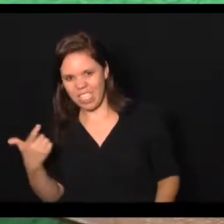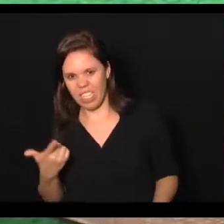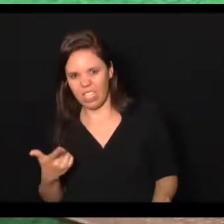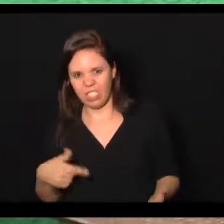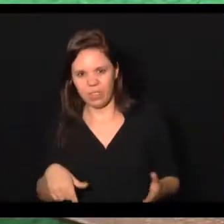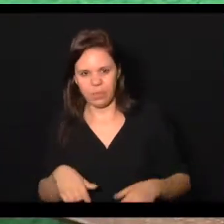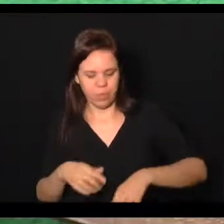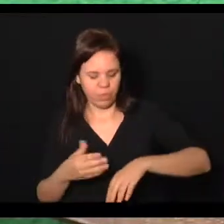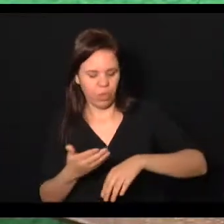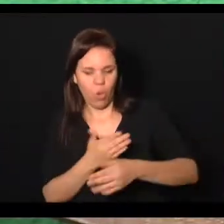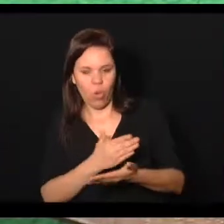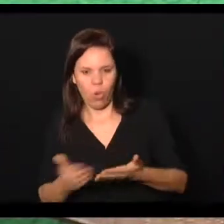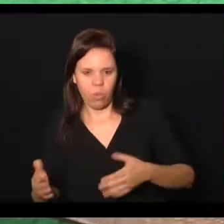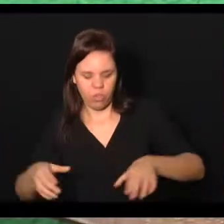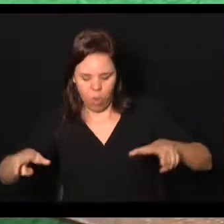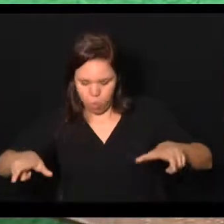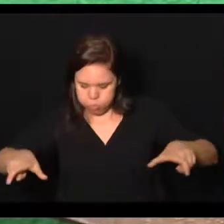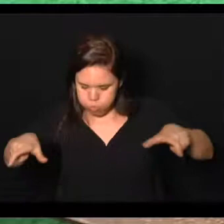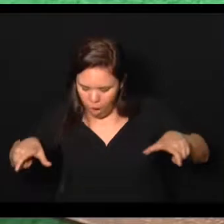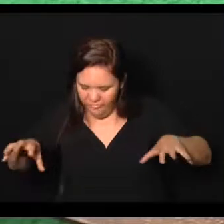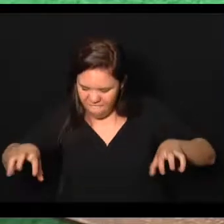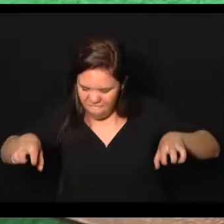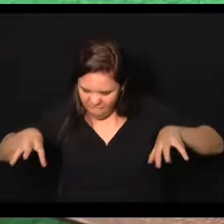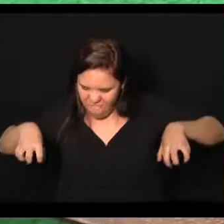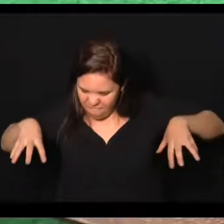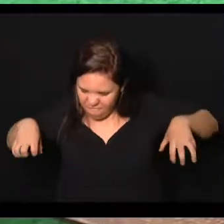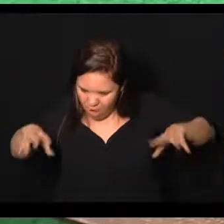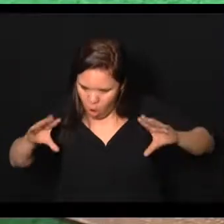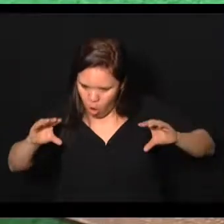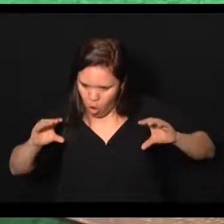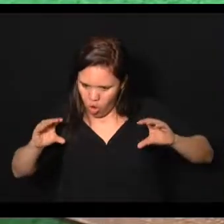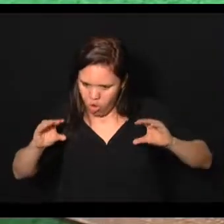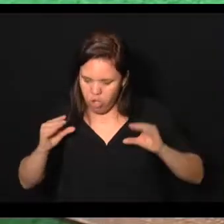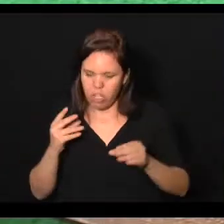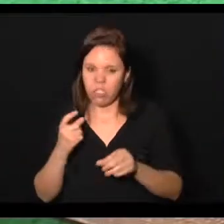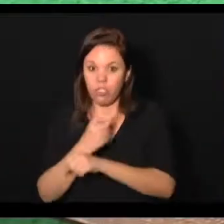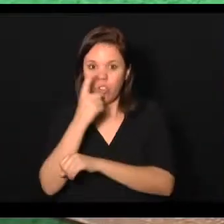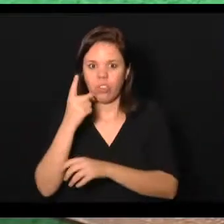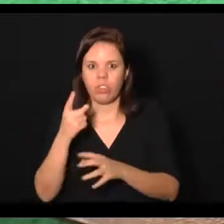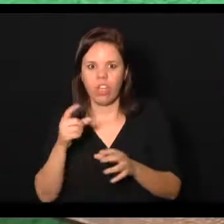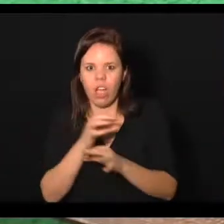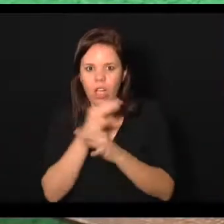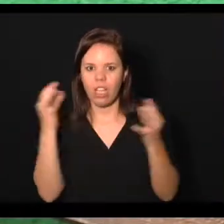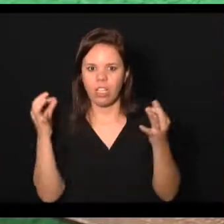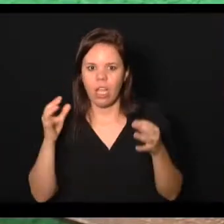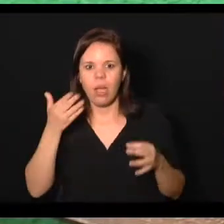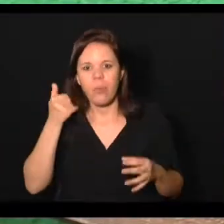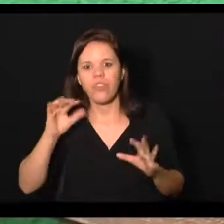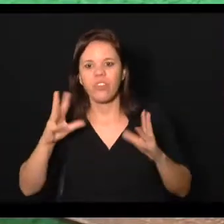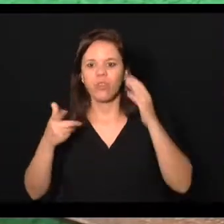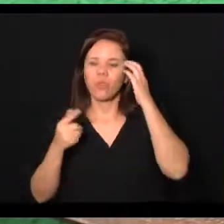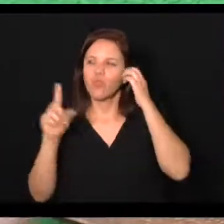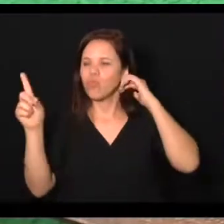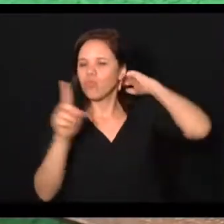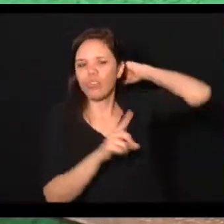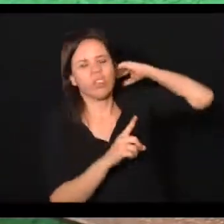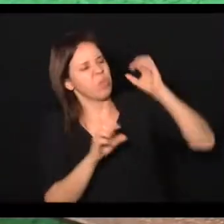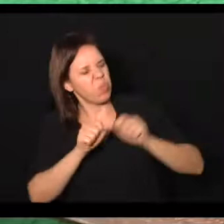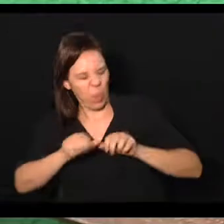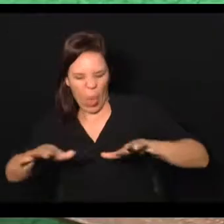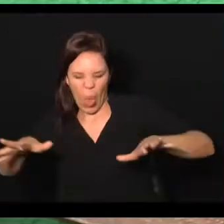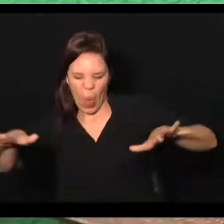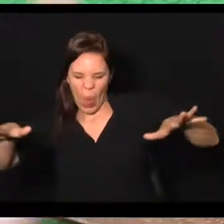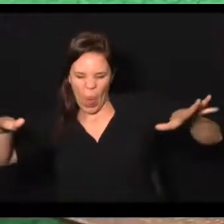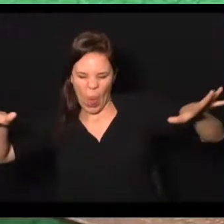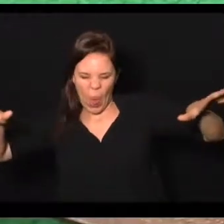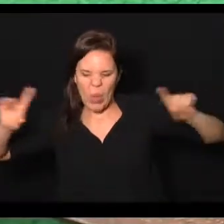braço para ficar roendo. E a hora que ela descobriu as espumas, foi o máximo. Daí chegamos um dia, tinha espuma para tudo quanto é lado,